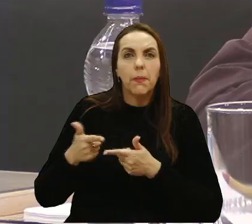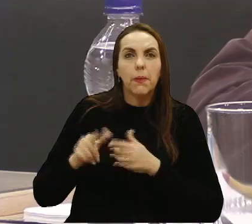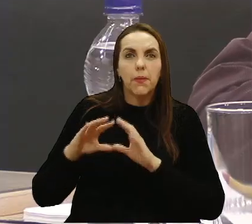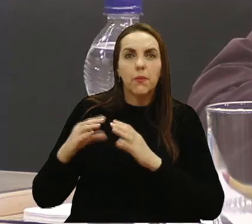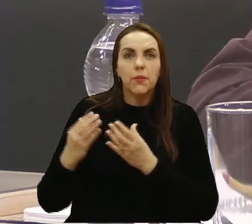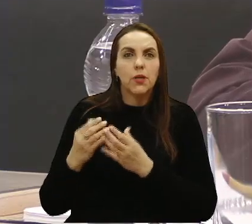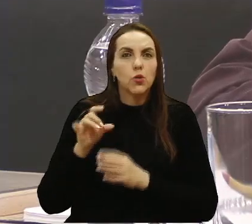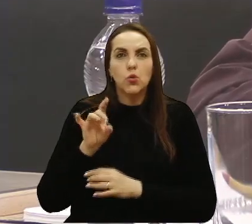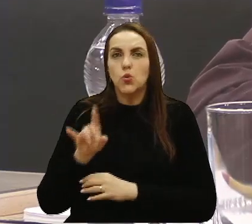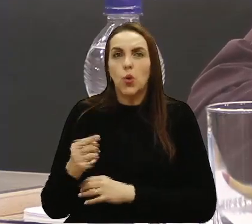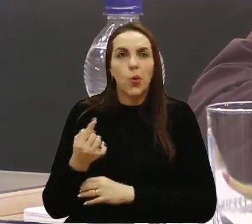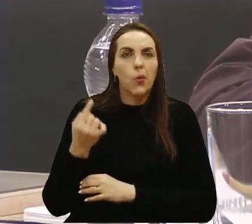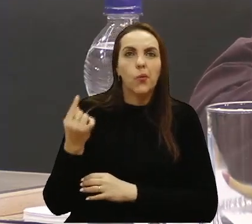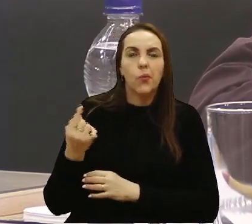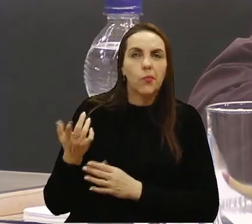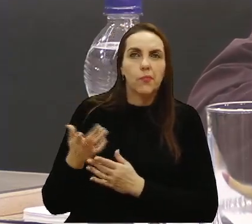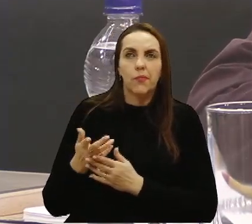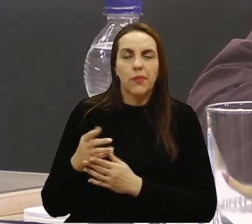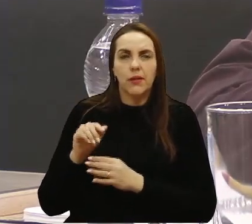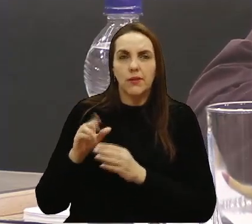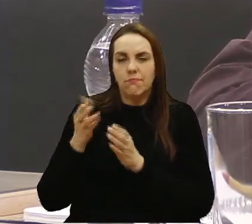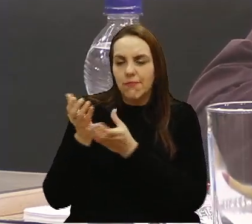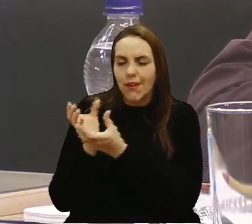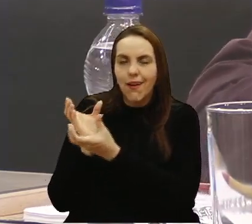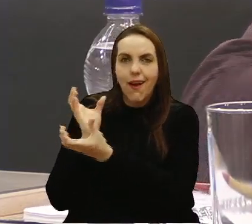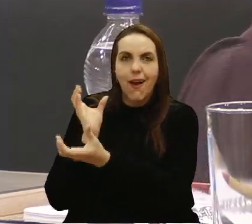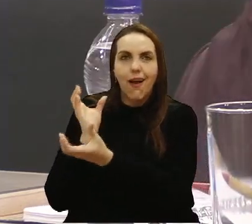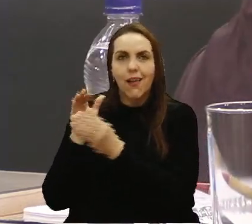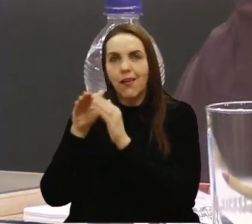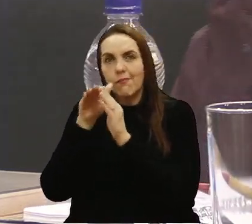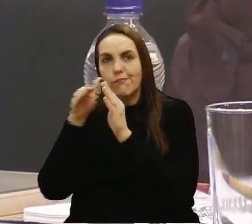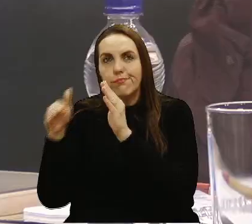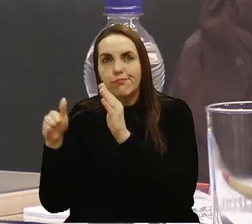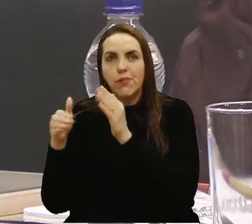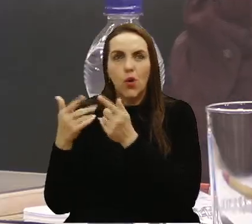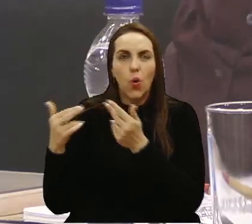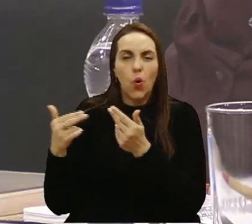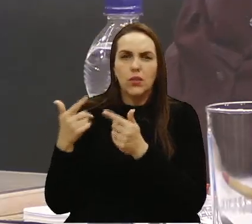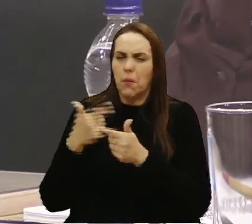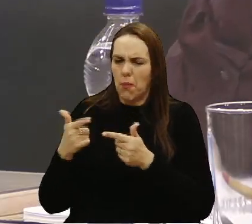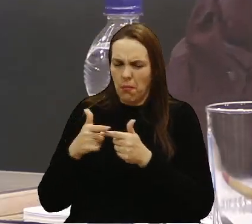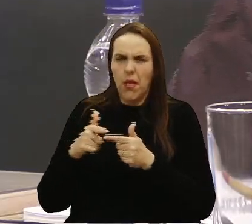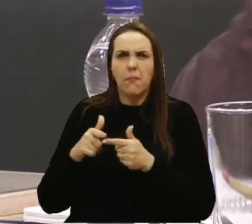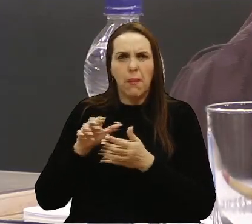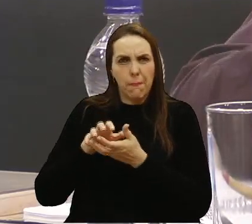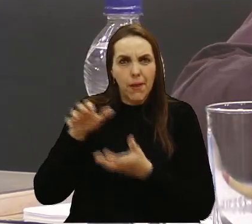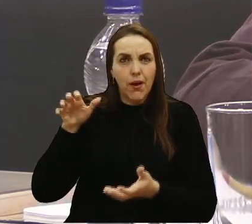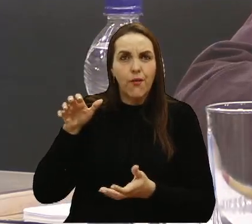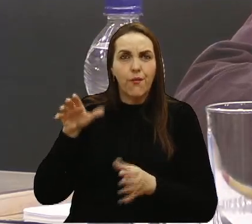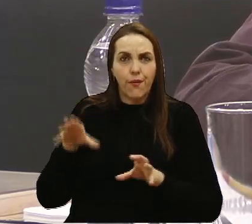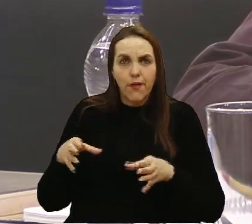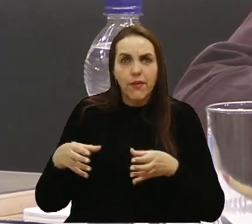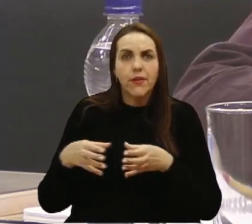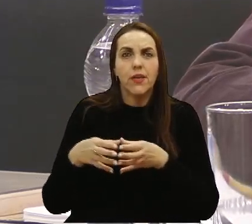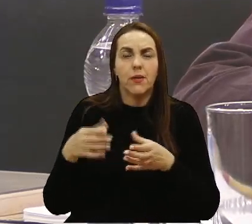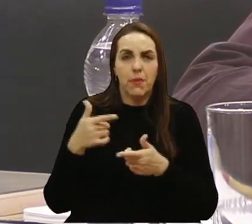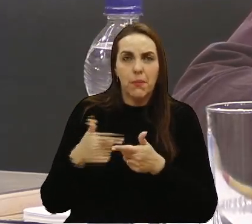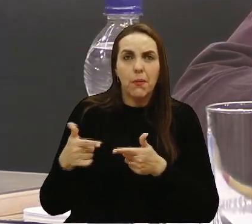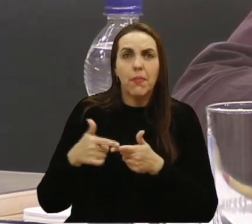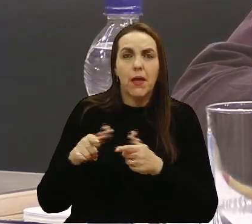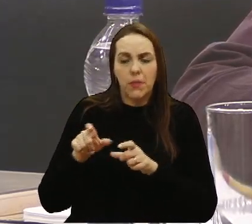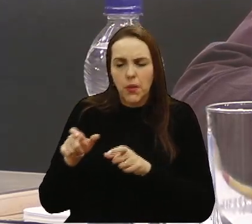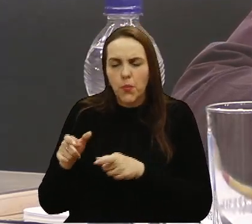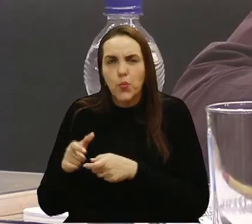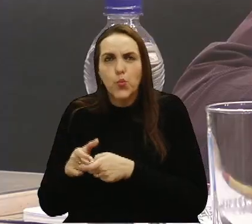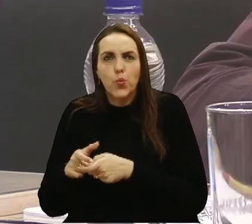não apenas uma calha, um beiral, mas sim os problemas macro, de equipes, né, e também aqueles micros,